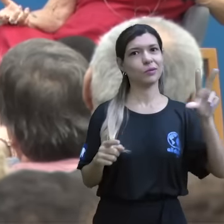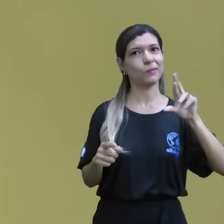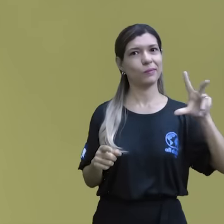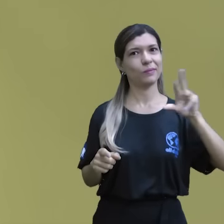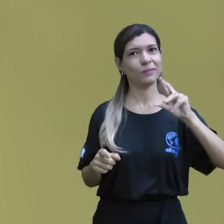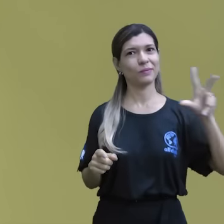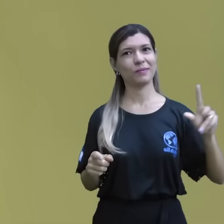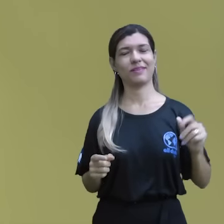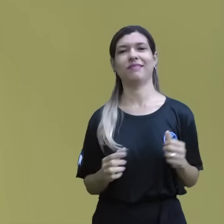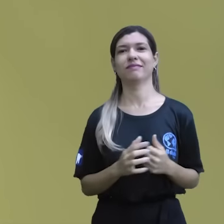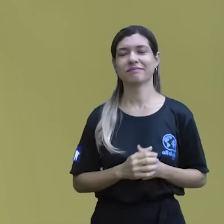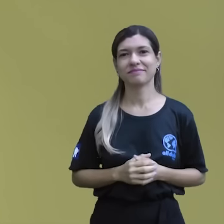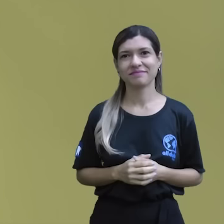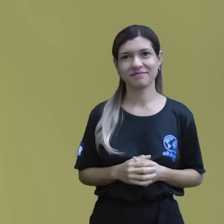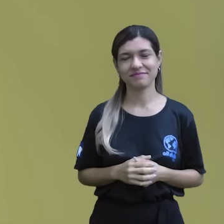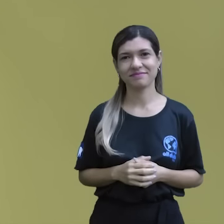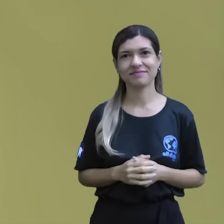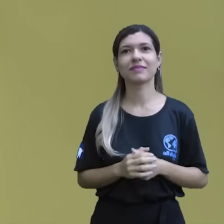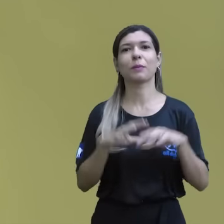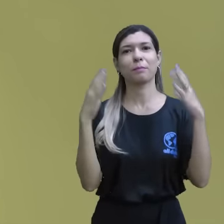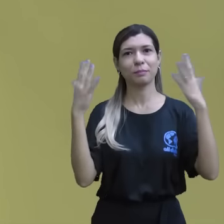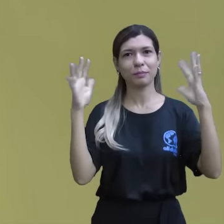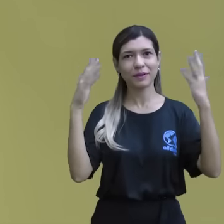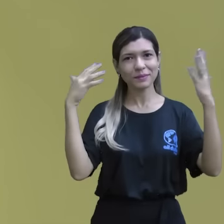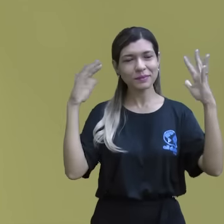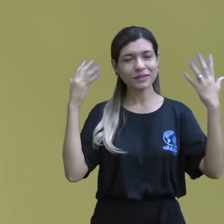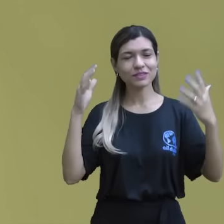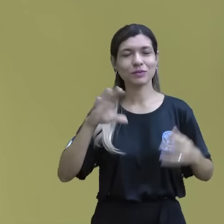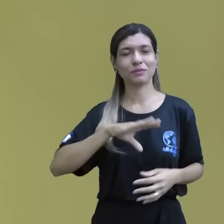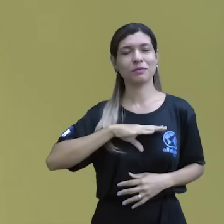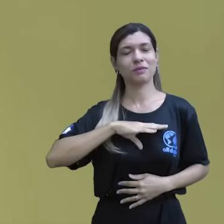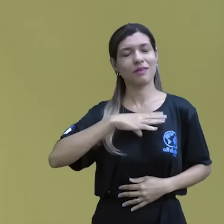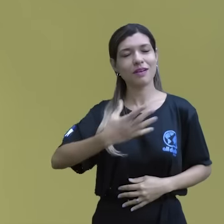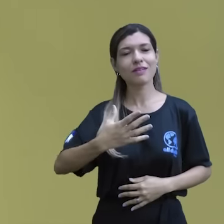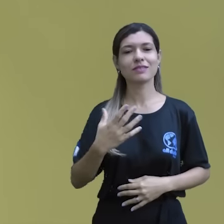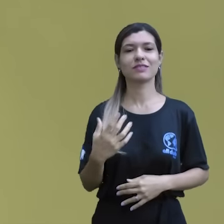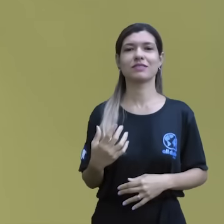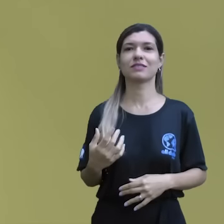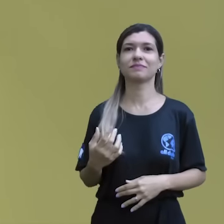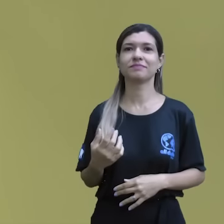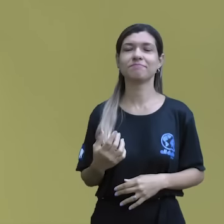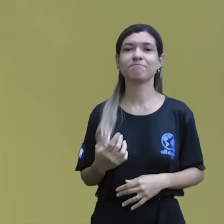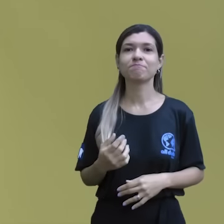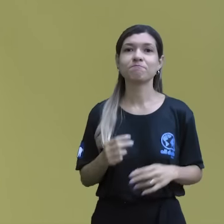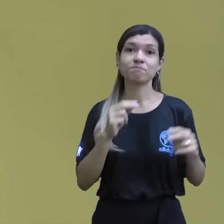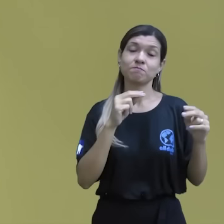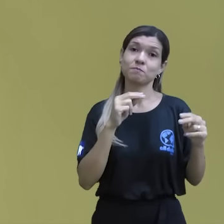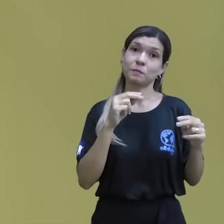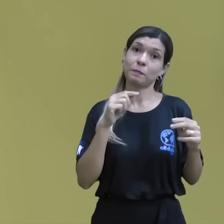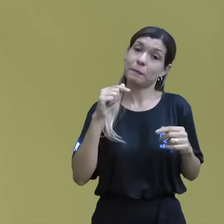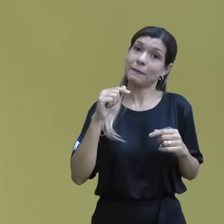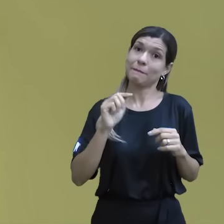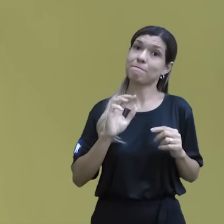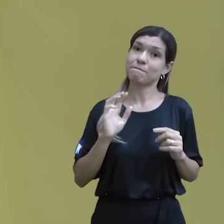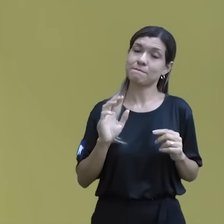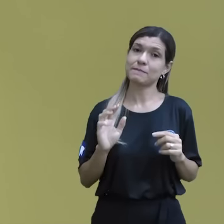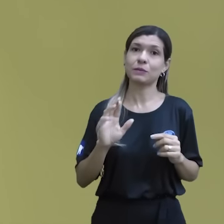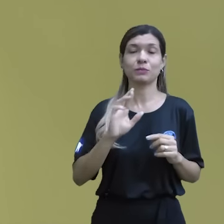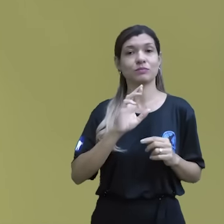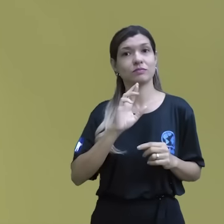roteiro. O Brusundangas, não. É uma colagem, né, do Brasil. Então, vocês foram muito corajosos e